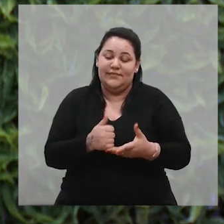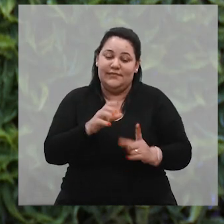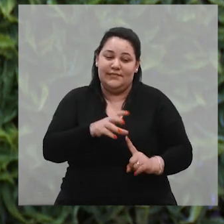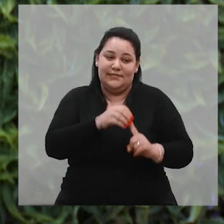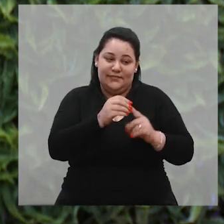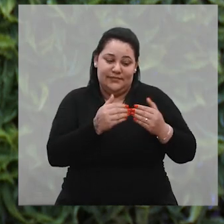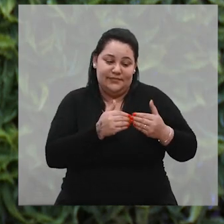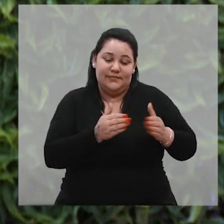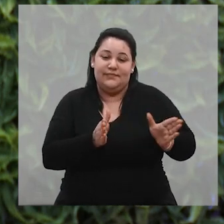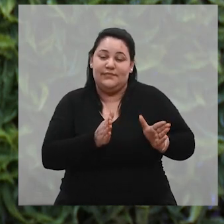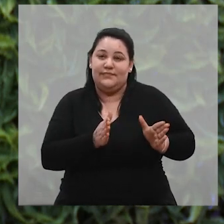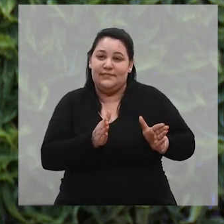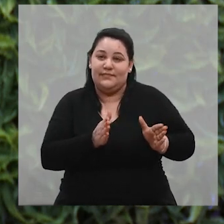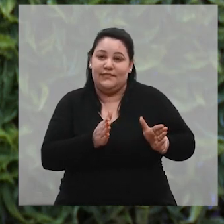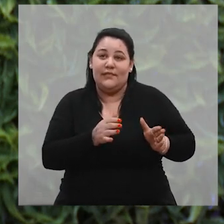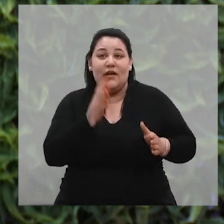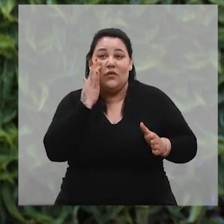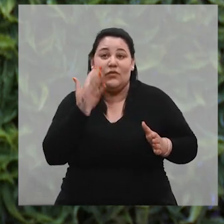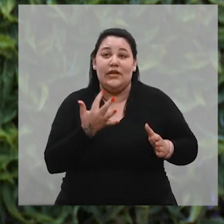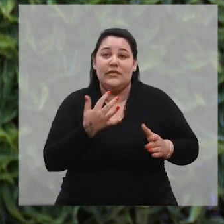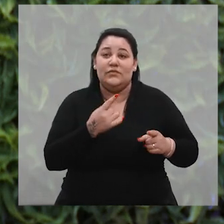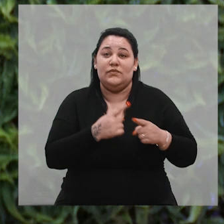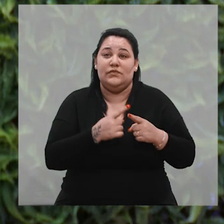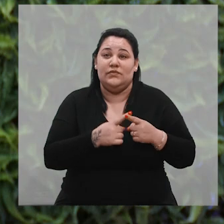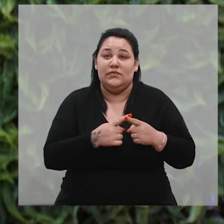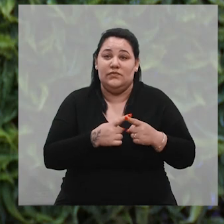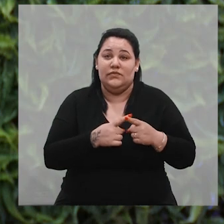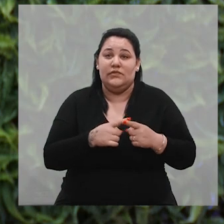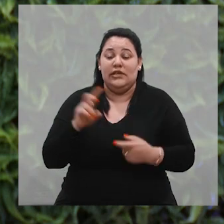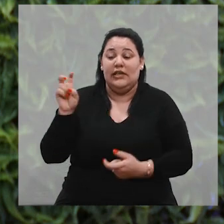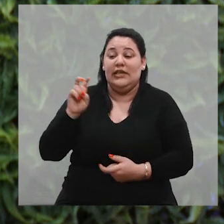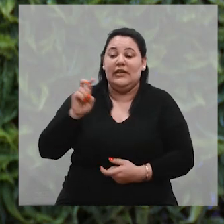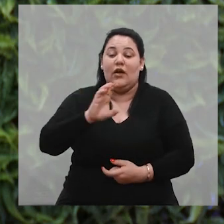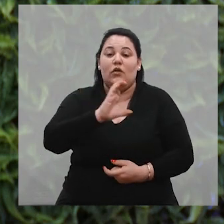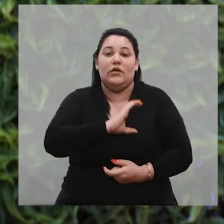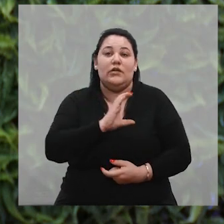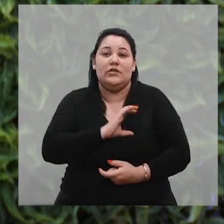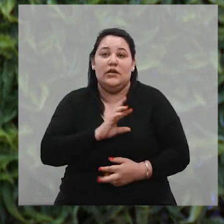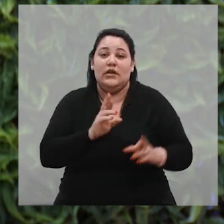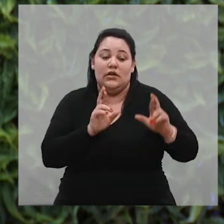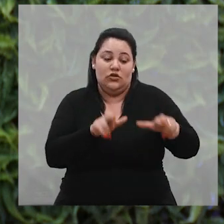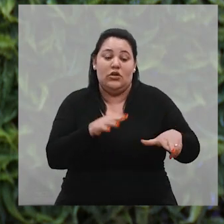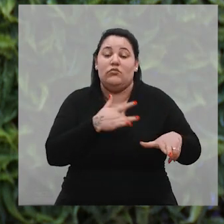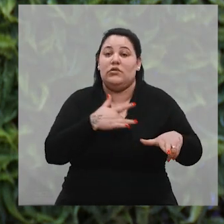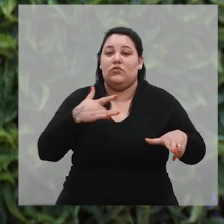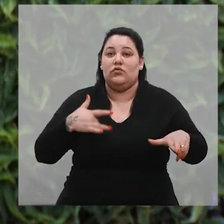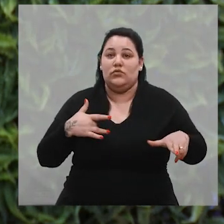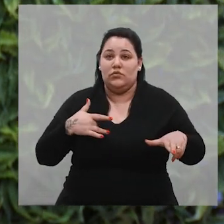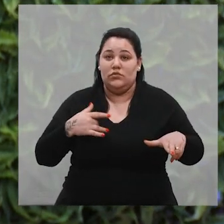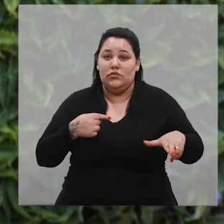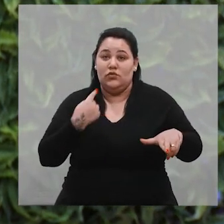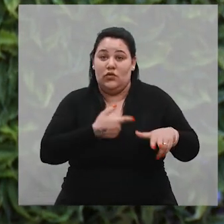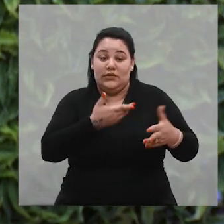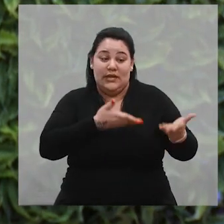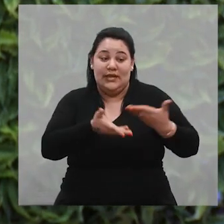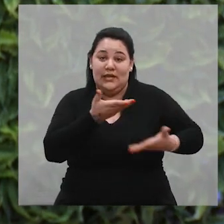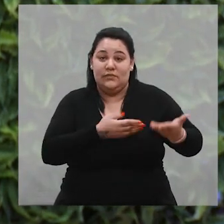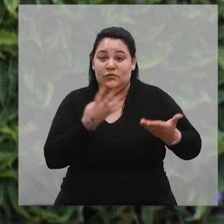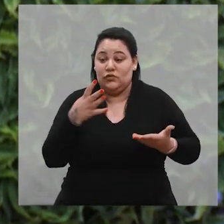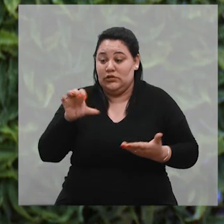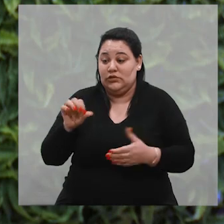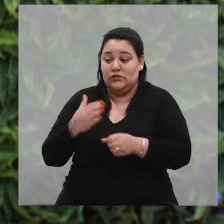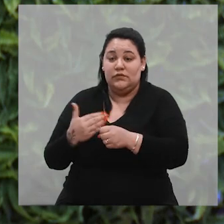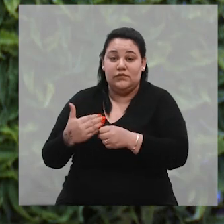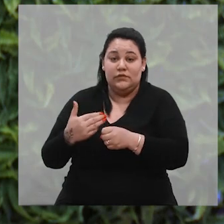de entrada, né, ela acontece de acordo com a 5ª Coordenadoria Regional de Saúde. Então, atendemos